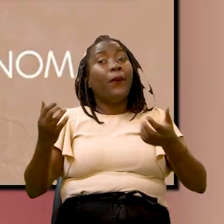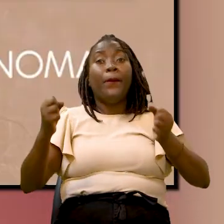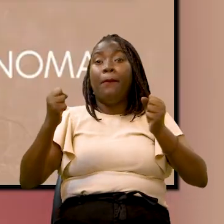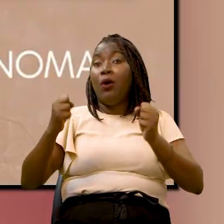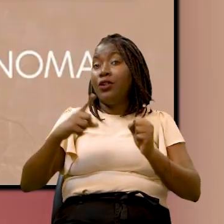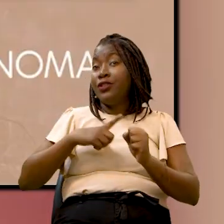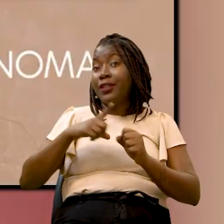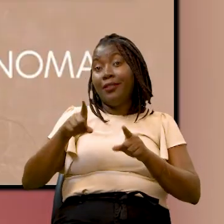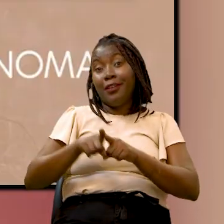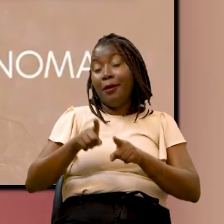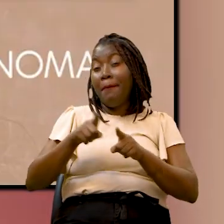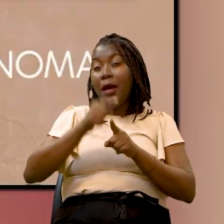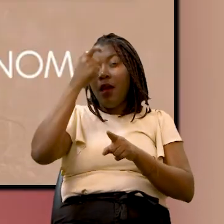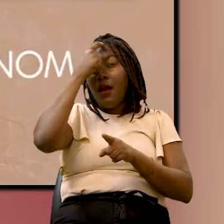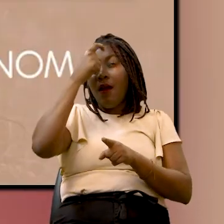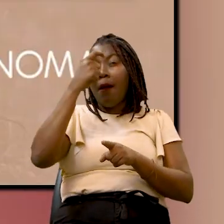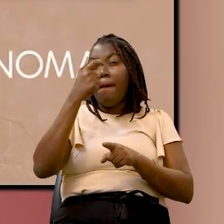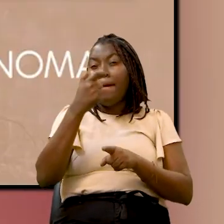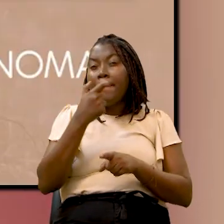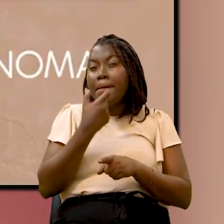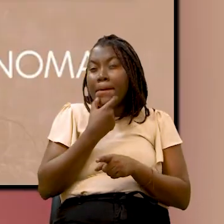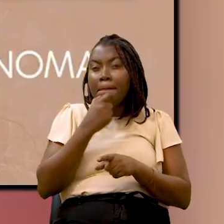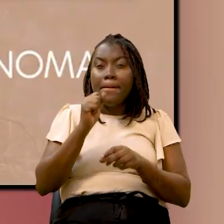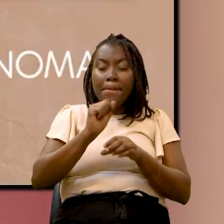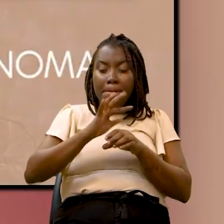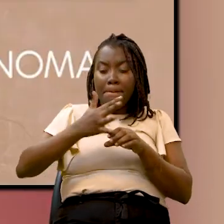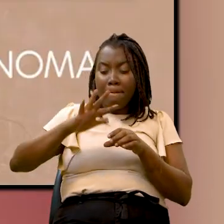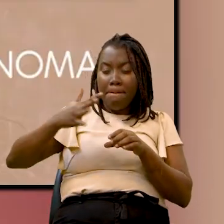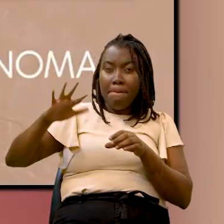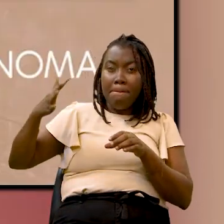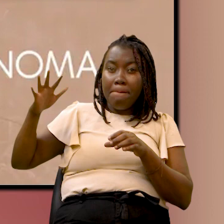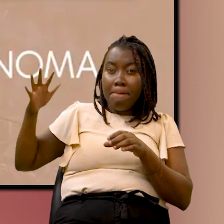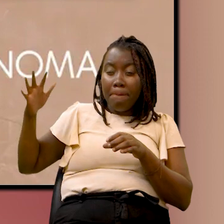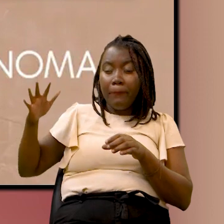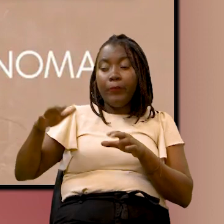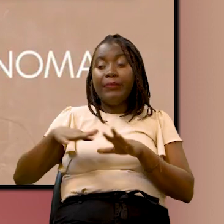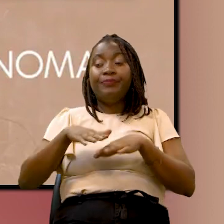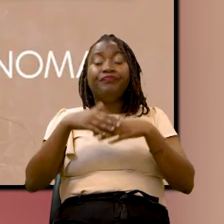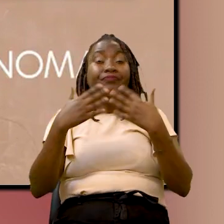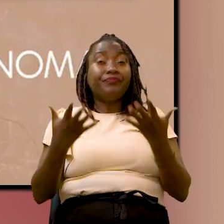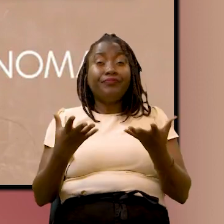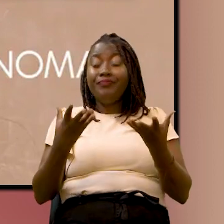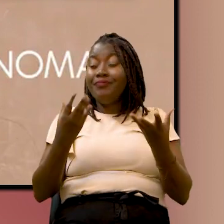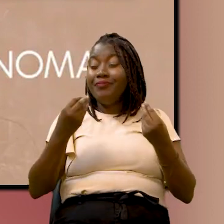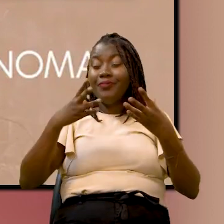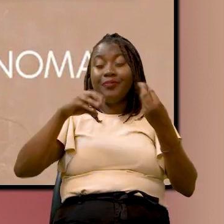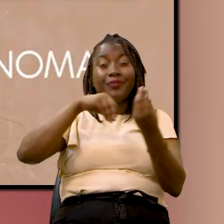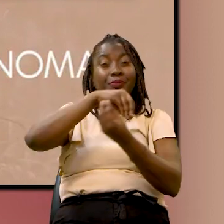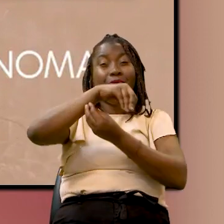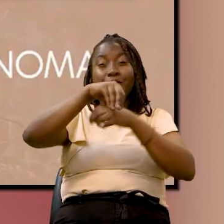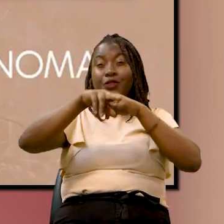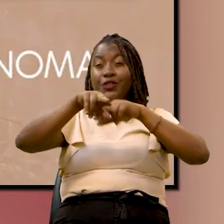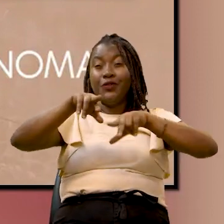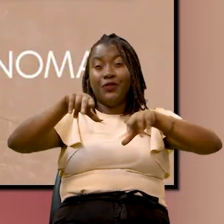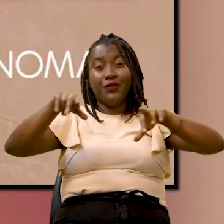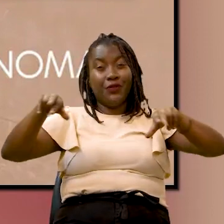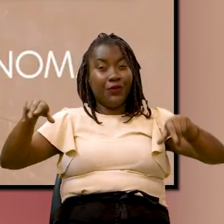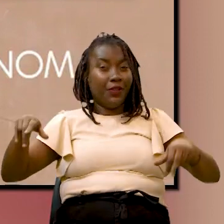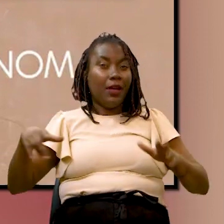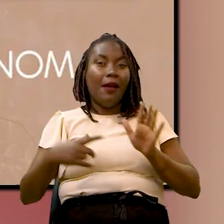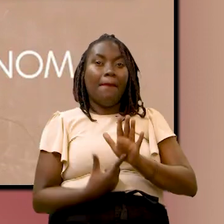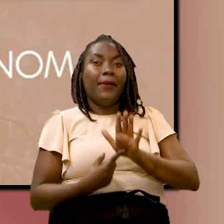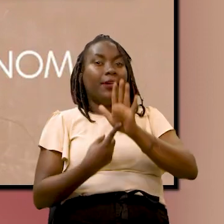cicatriza. Então, ela pode ter também uma aparência perolada, brilhante, né? Então, é